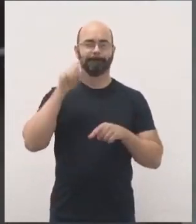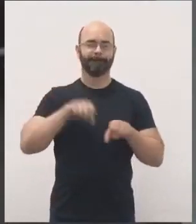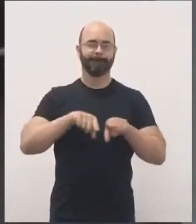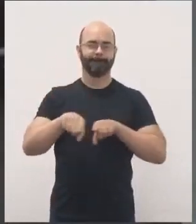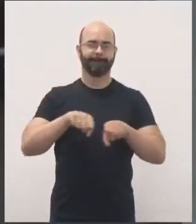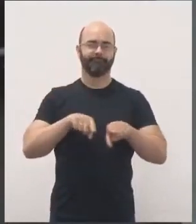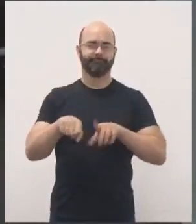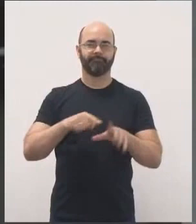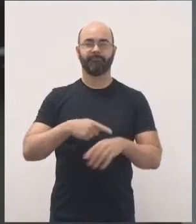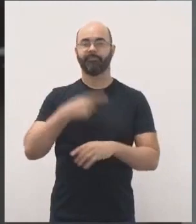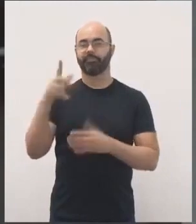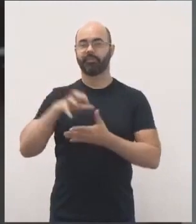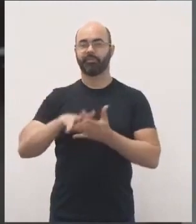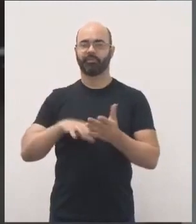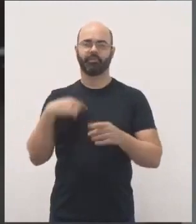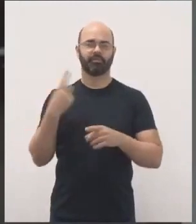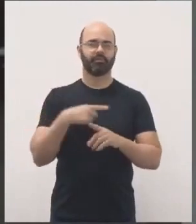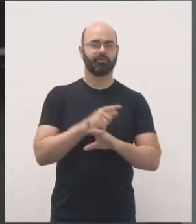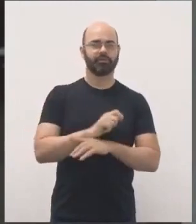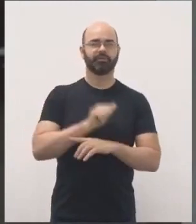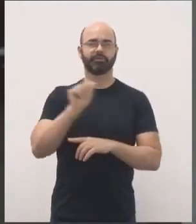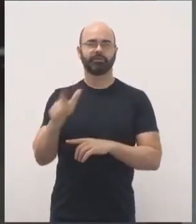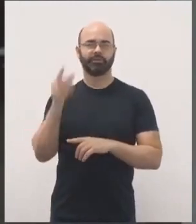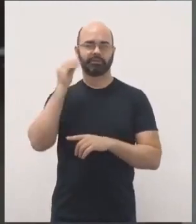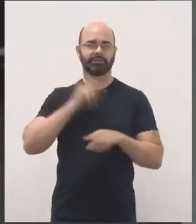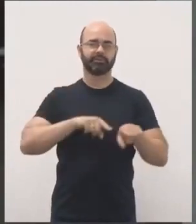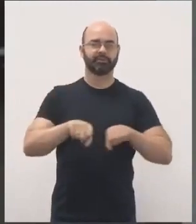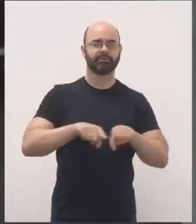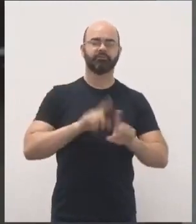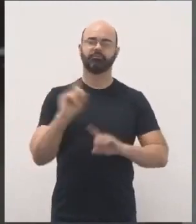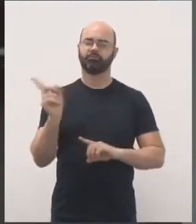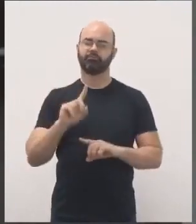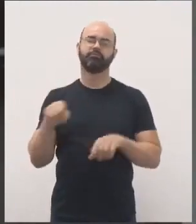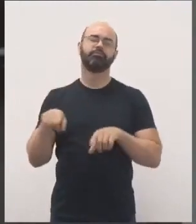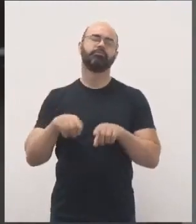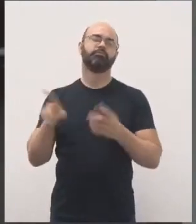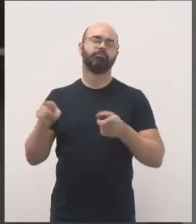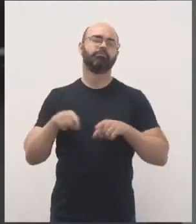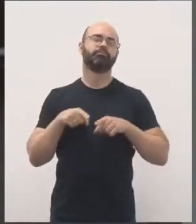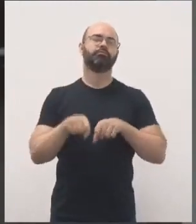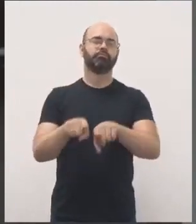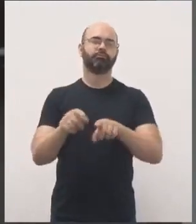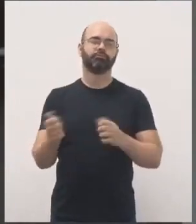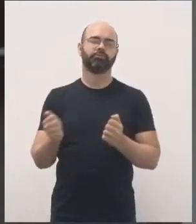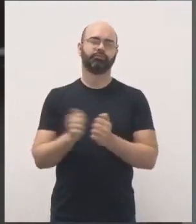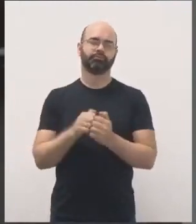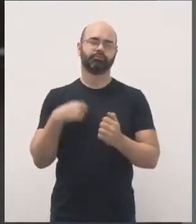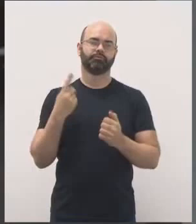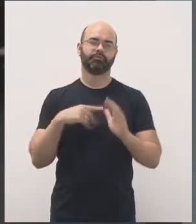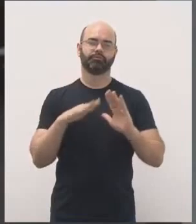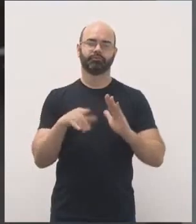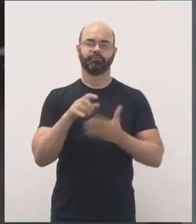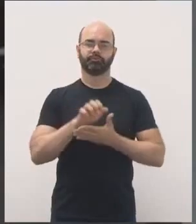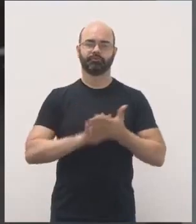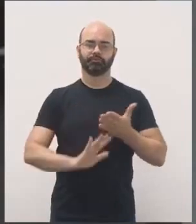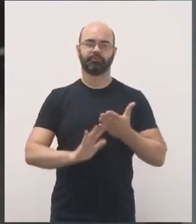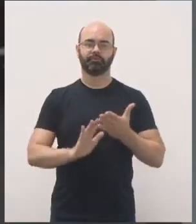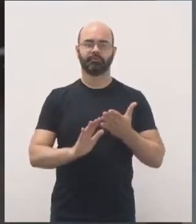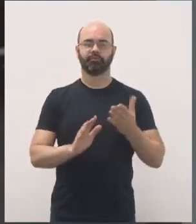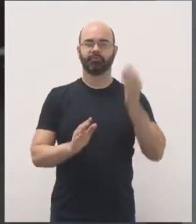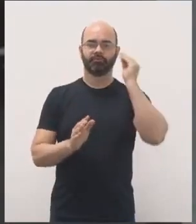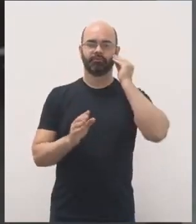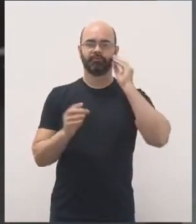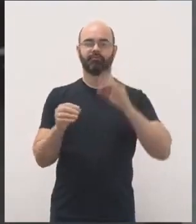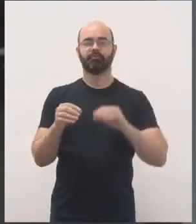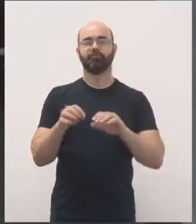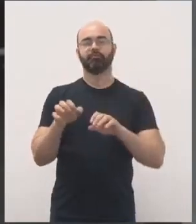já estavam planejadas, né, então a ideia das nossas atividades aqui é que elas possam, inclusive, se